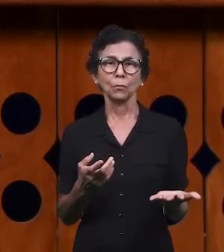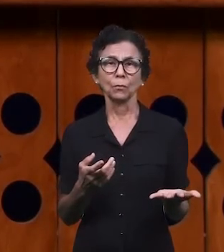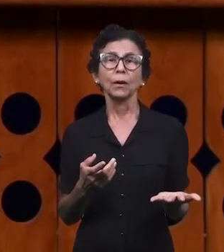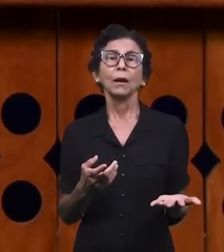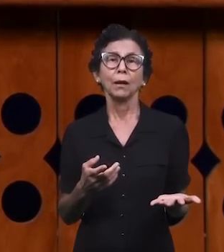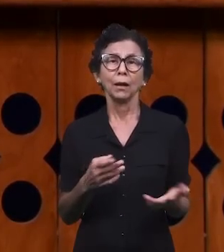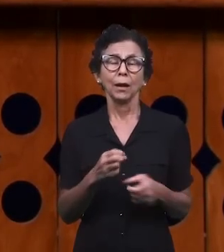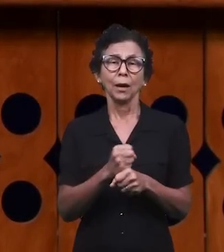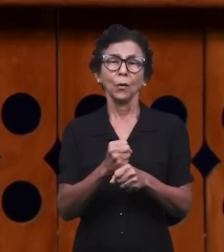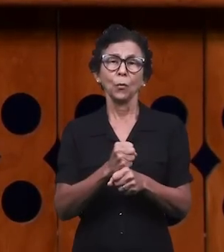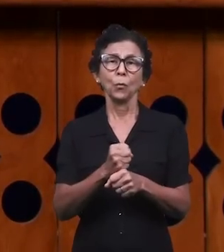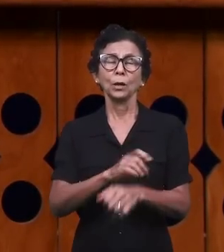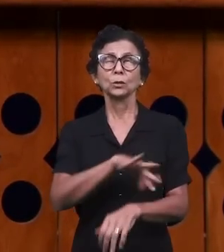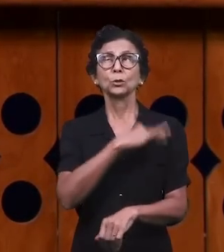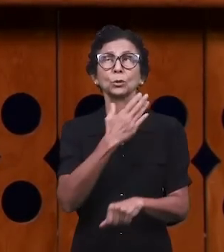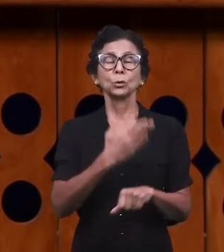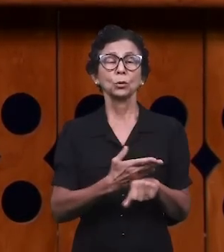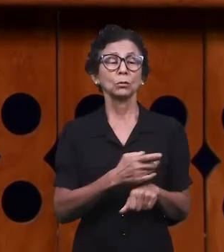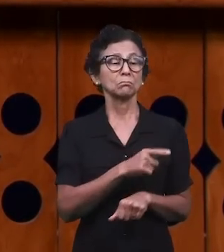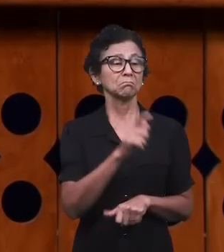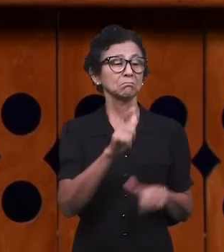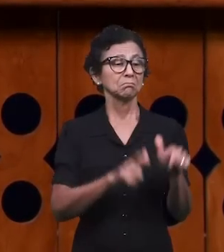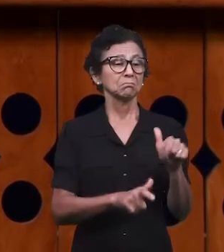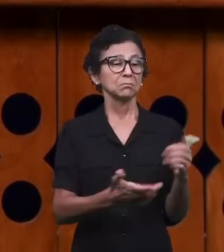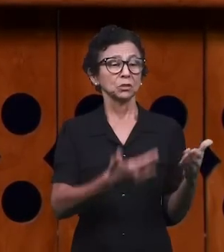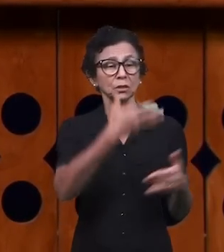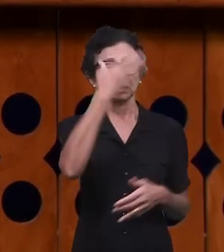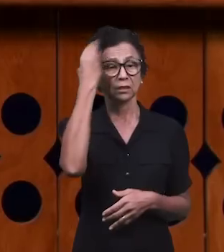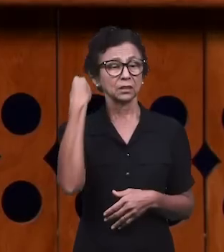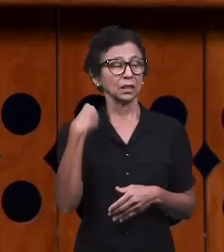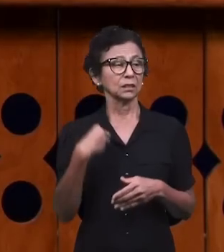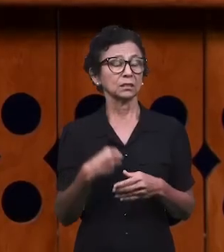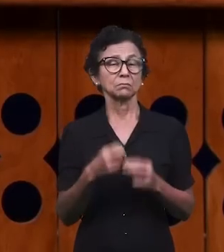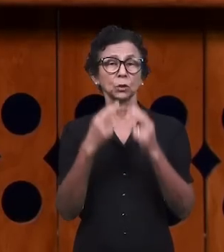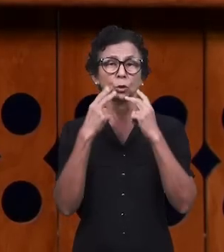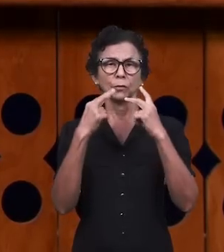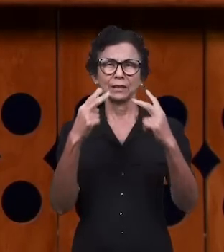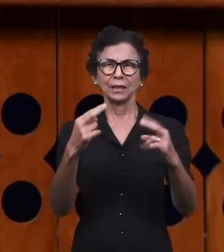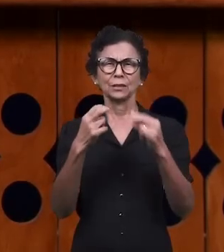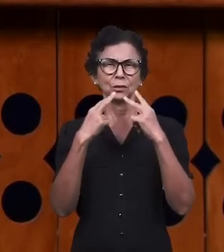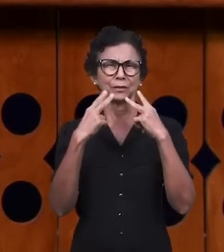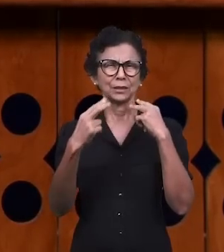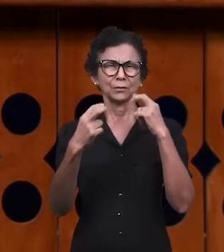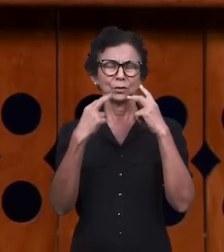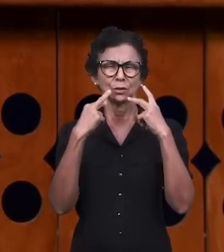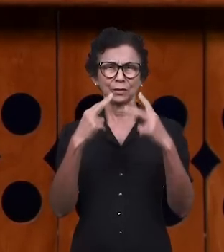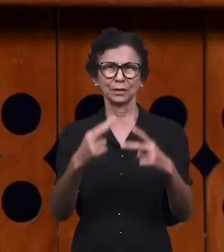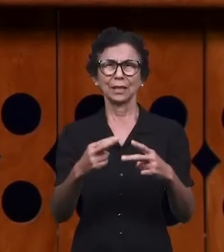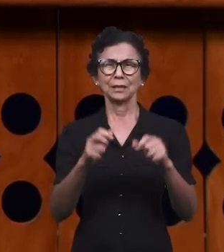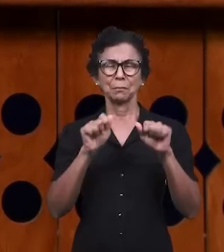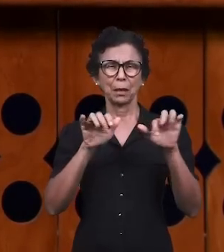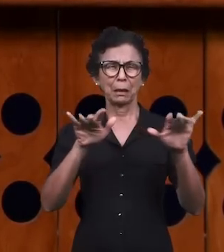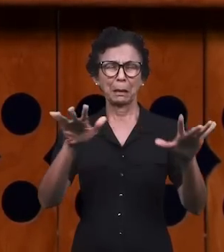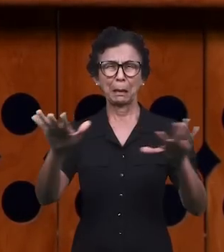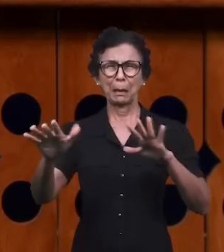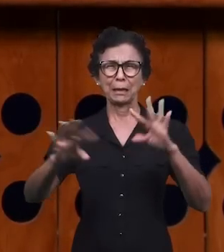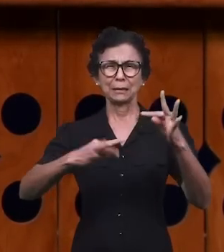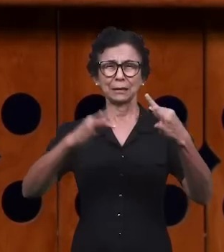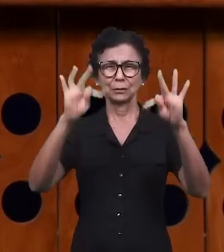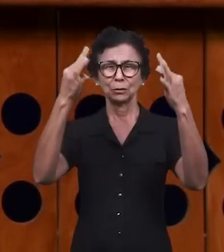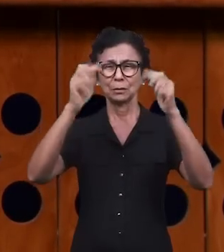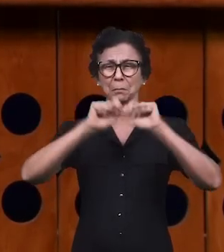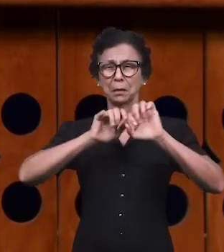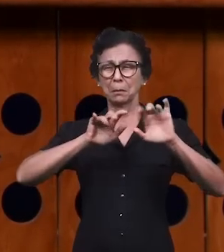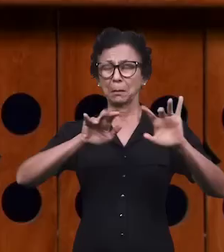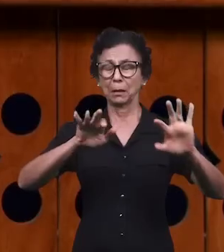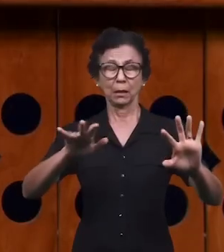do que aconteceu. E na vida de jovem, então, não é diferente. É novidade em cima de novidade, mídia, tecnologia